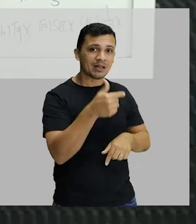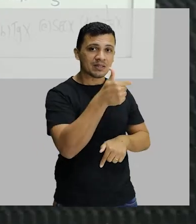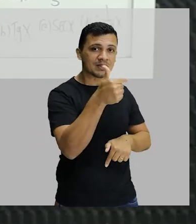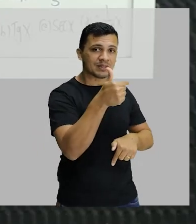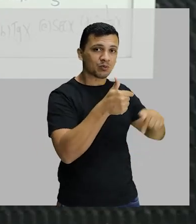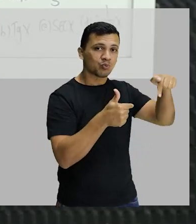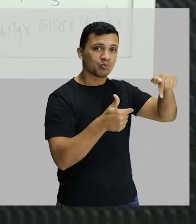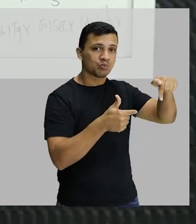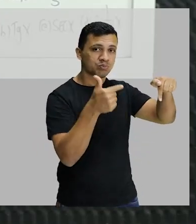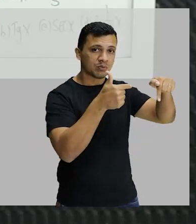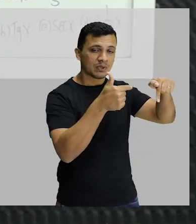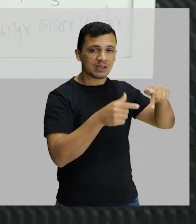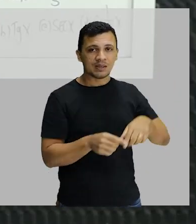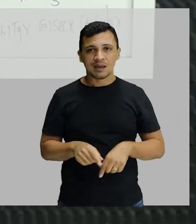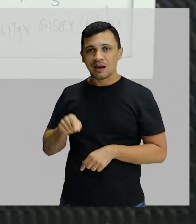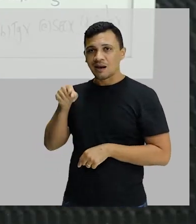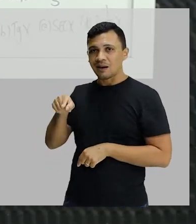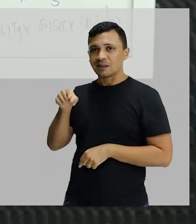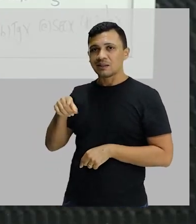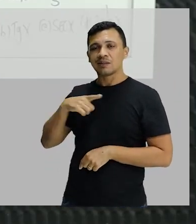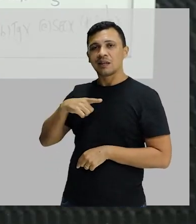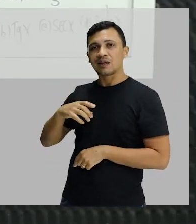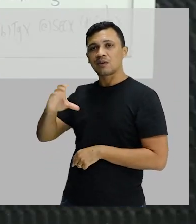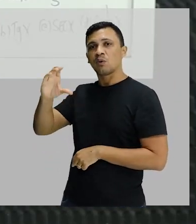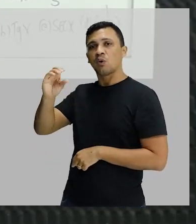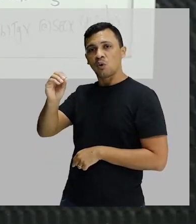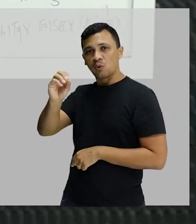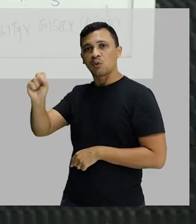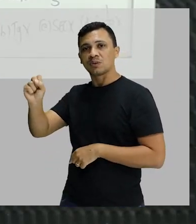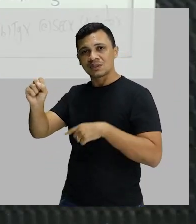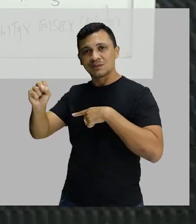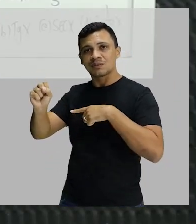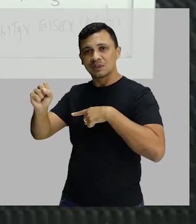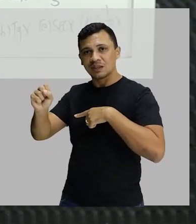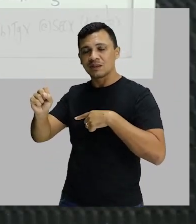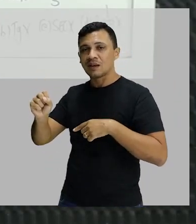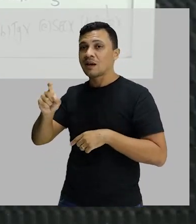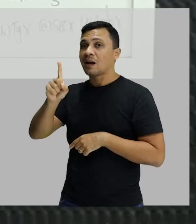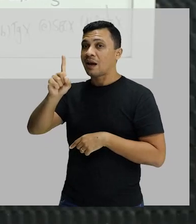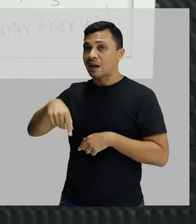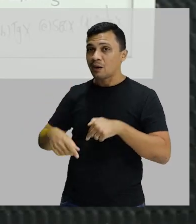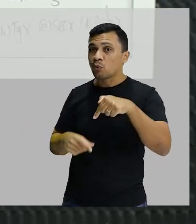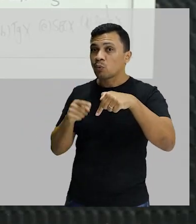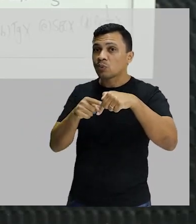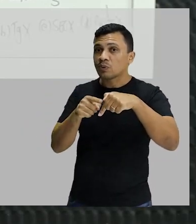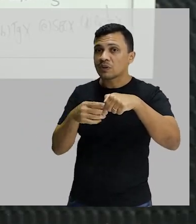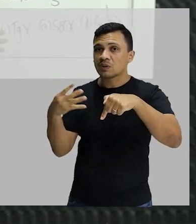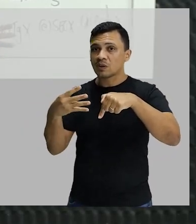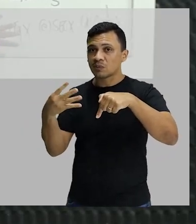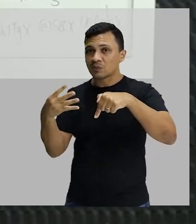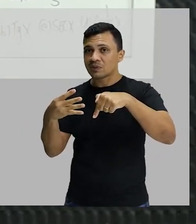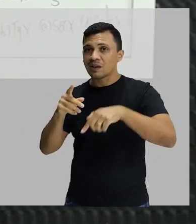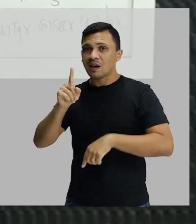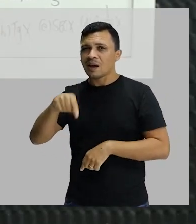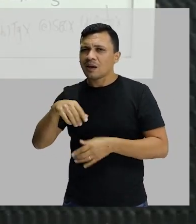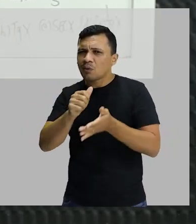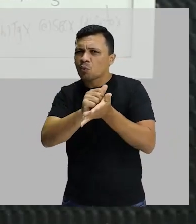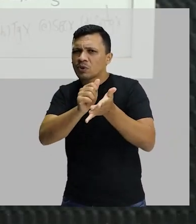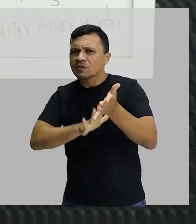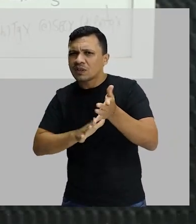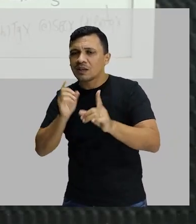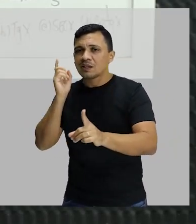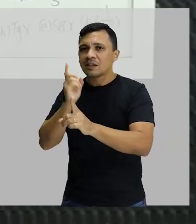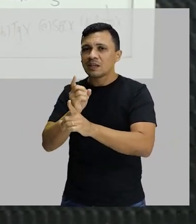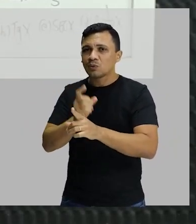dei o cosseno e disse que o arco pertence ao quarto quadrante. E aí vocês vão fazer com uma tarefinha, encontrar